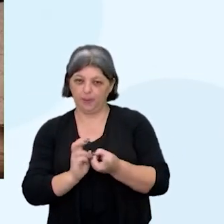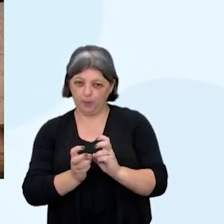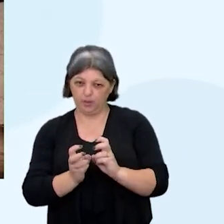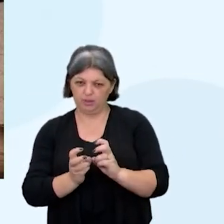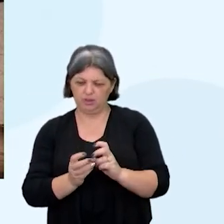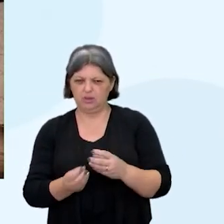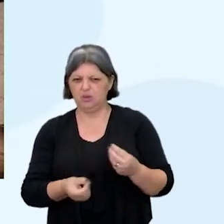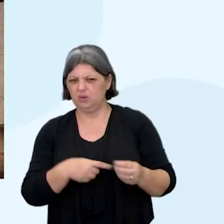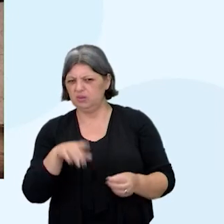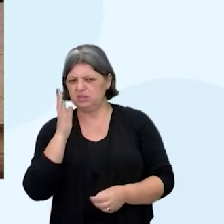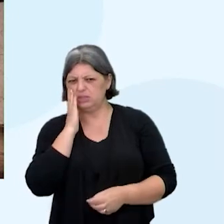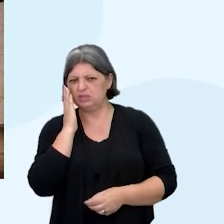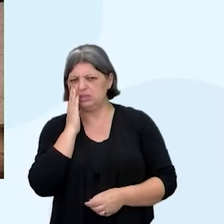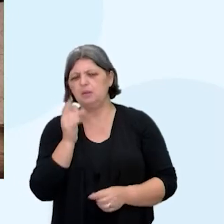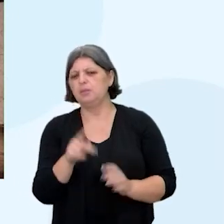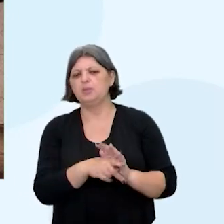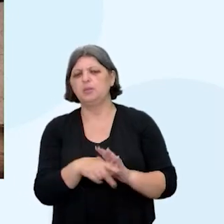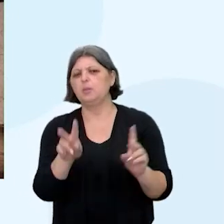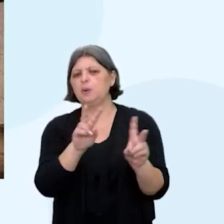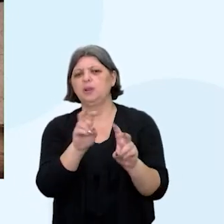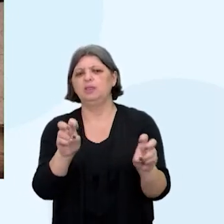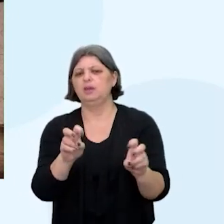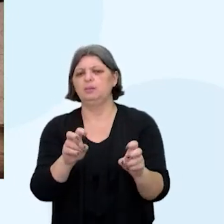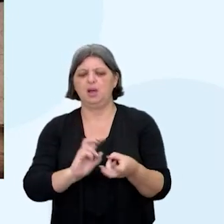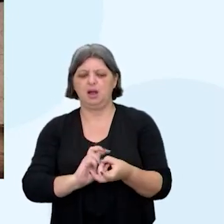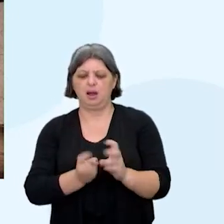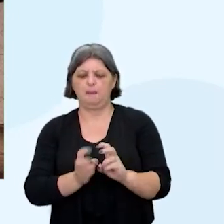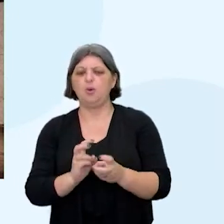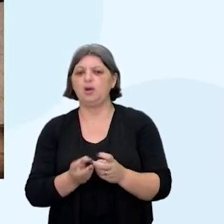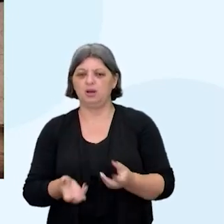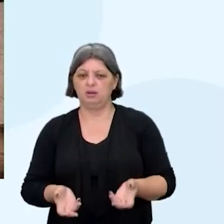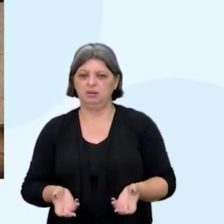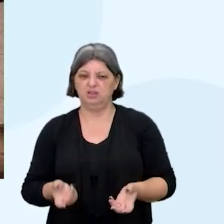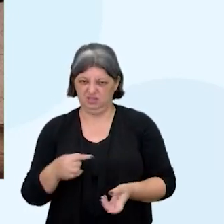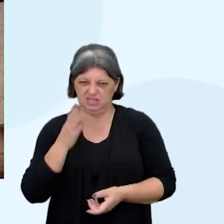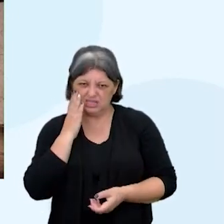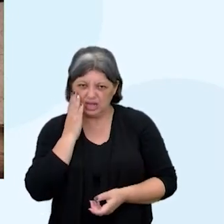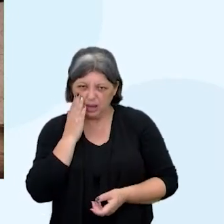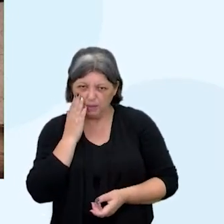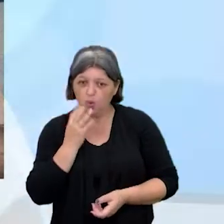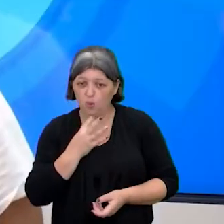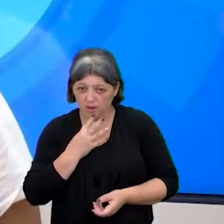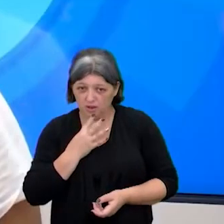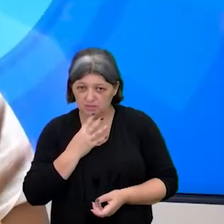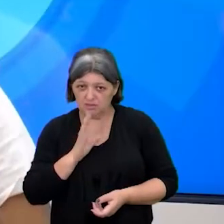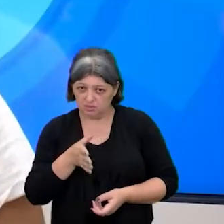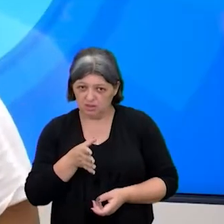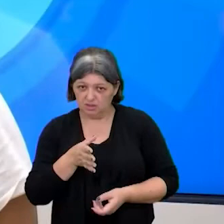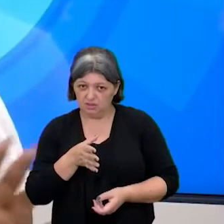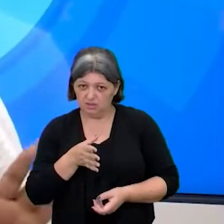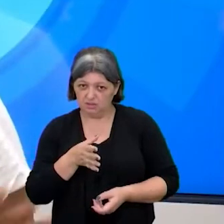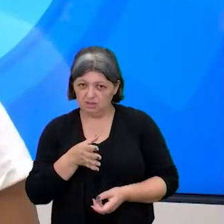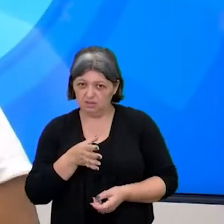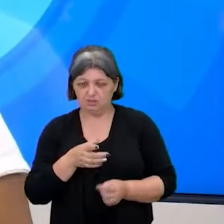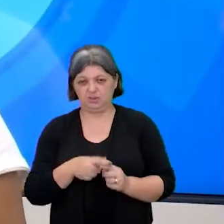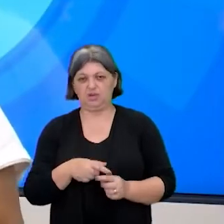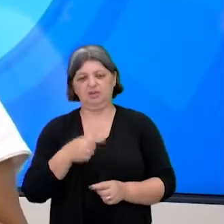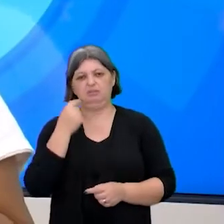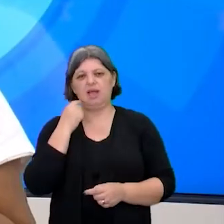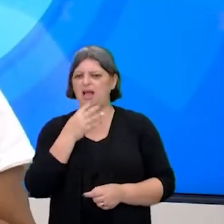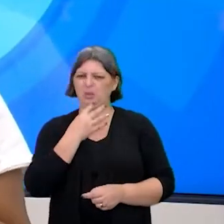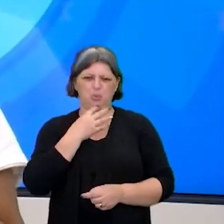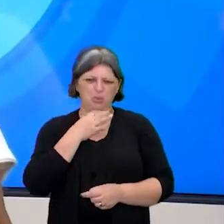você recorda da capoeira ou sobre capoeira? Provavelmente você conhece. Não tem como falar que você nunca ouviu falar de capoeira, que